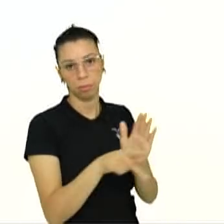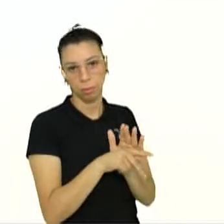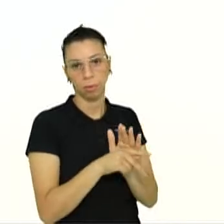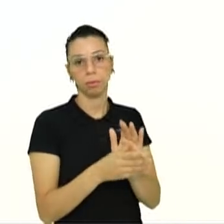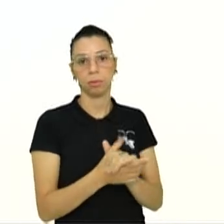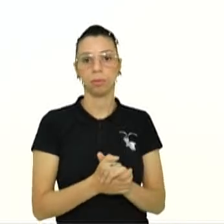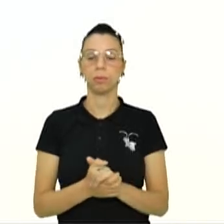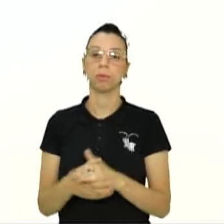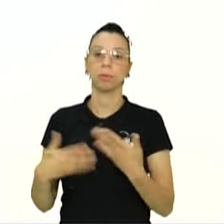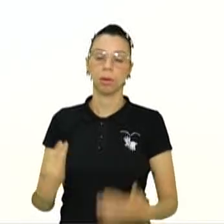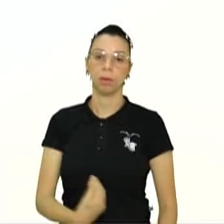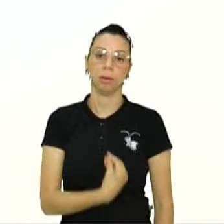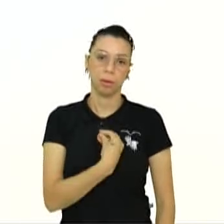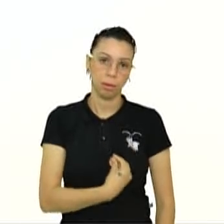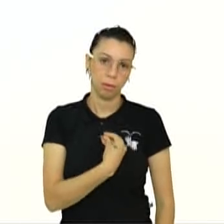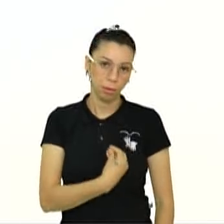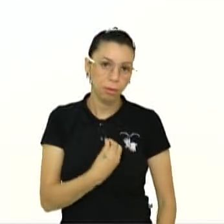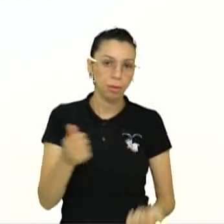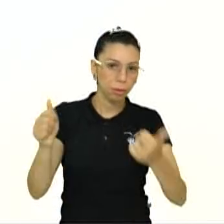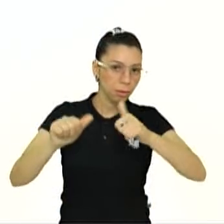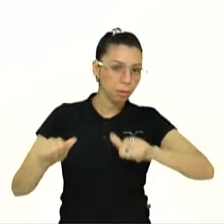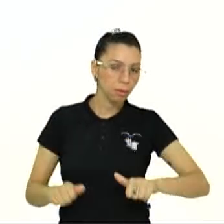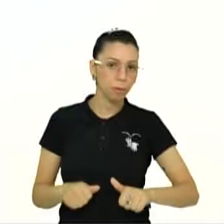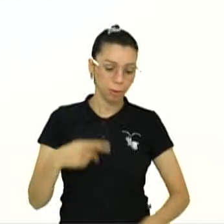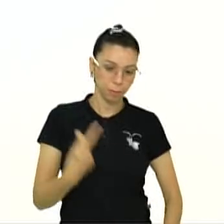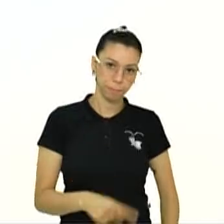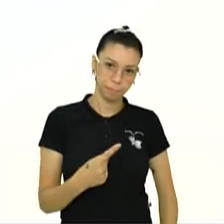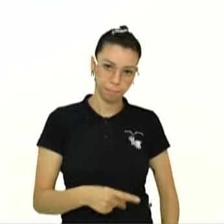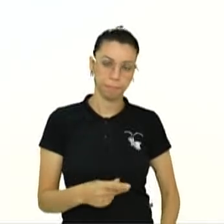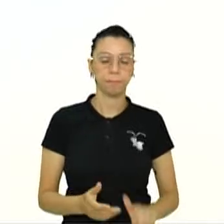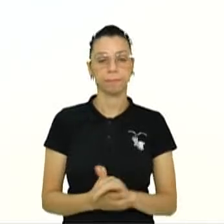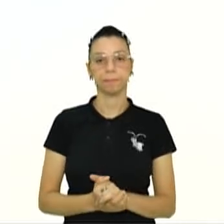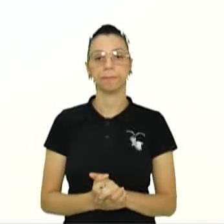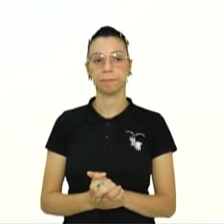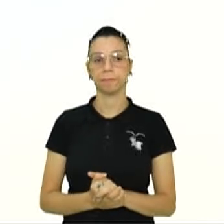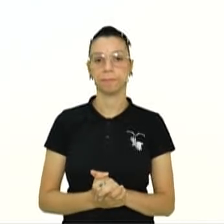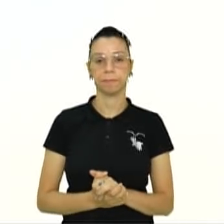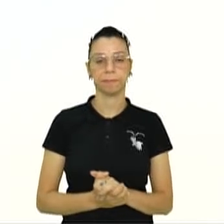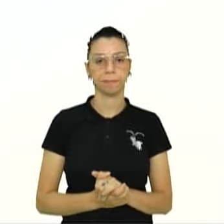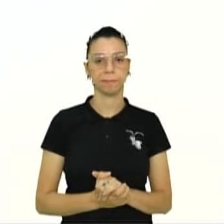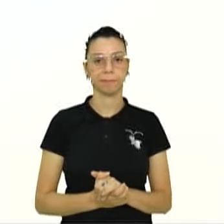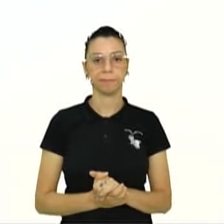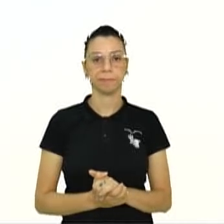nossa realidade concreta exterior. Ela